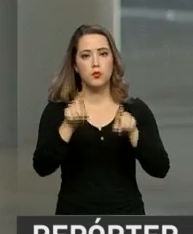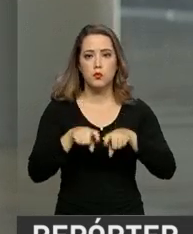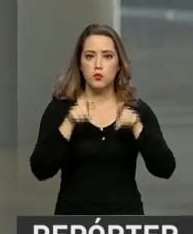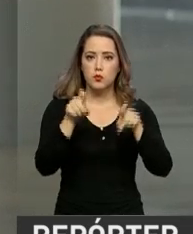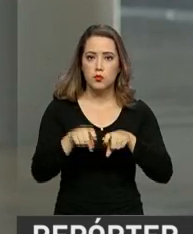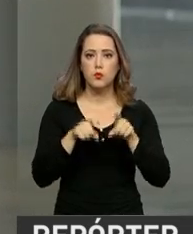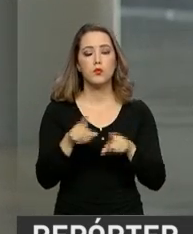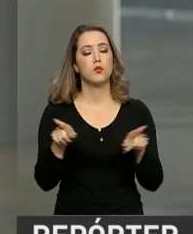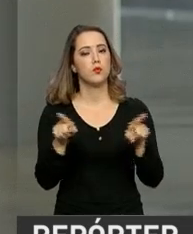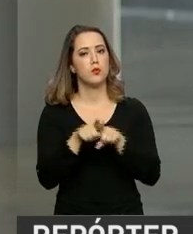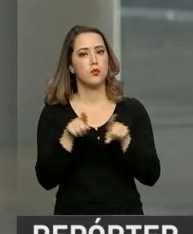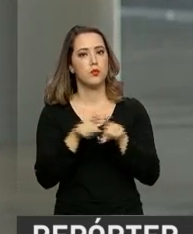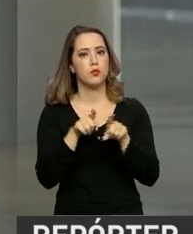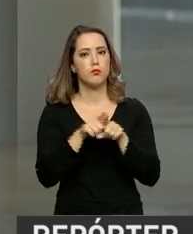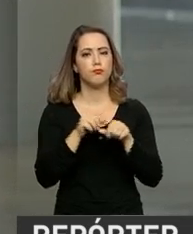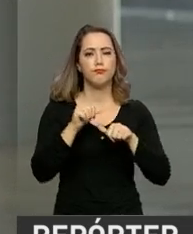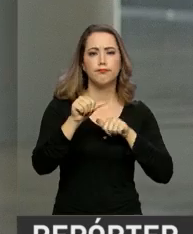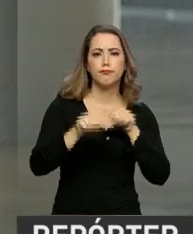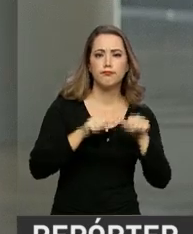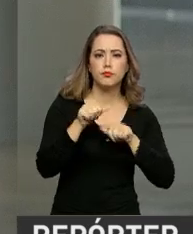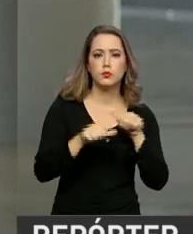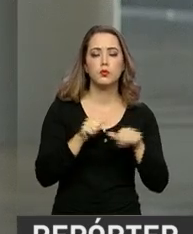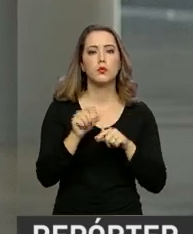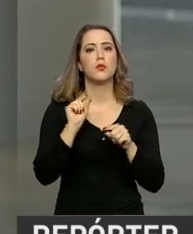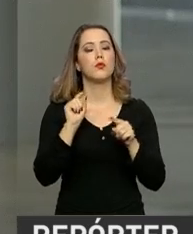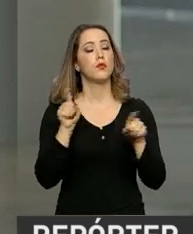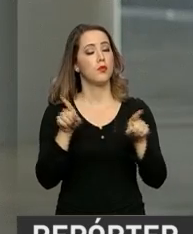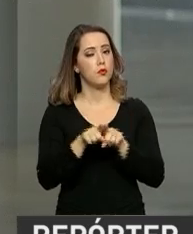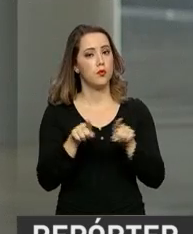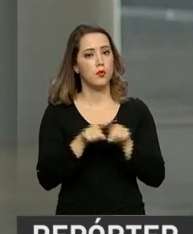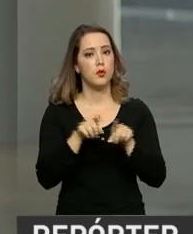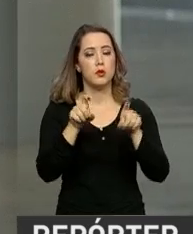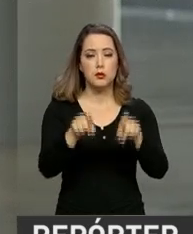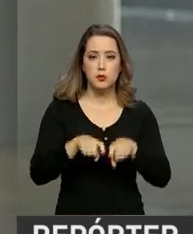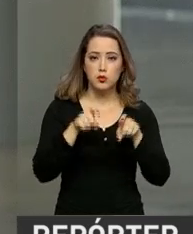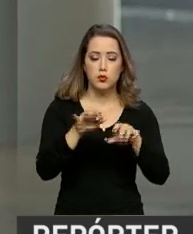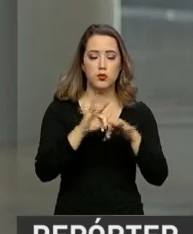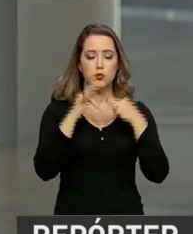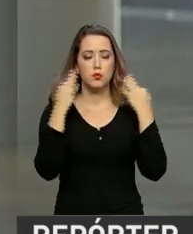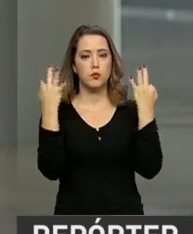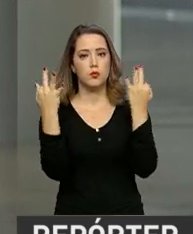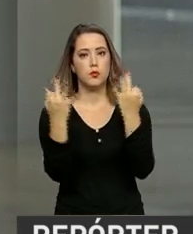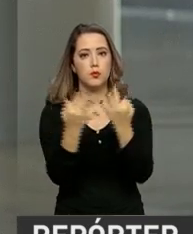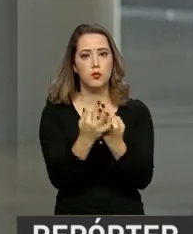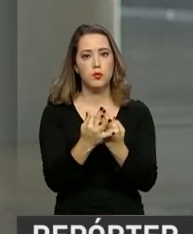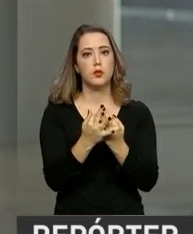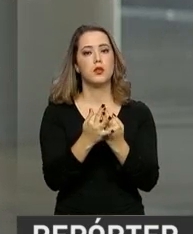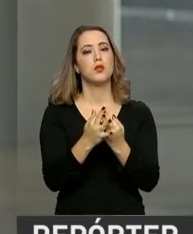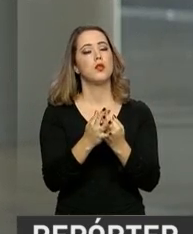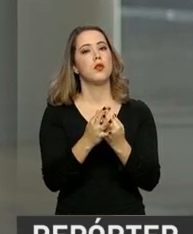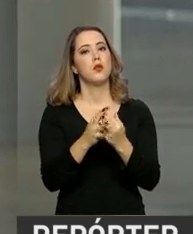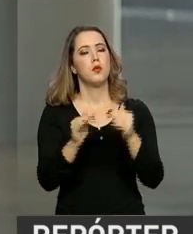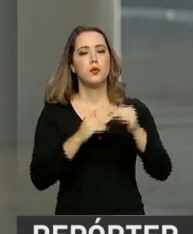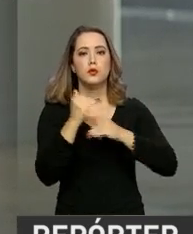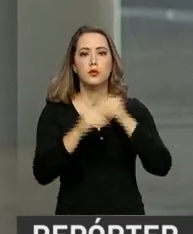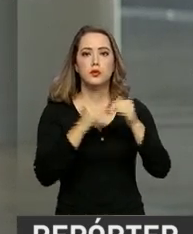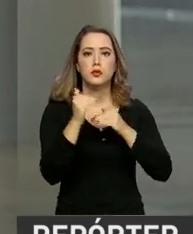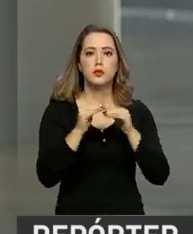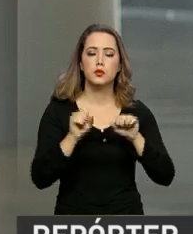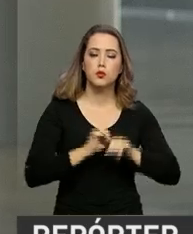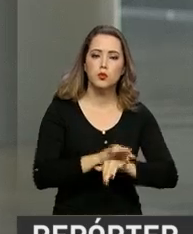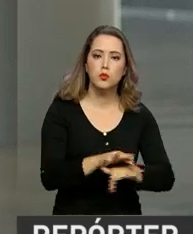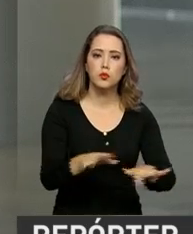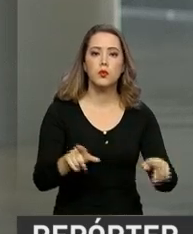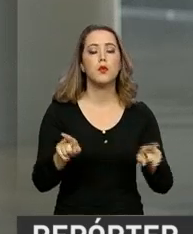secretarias de reordenamento Agrário a secretaria da Agricultura Familiar a secretaria de desenvolvimento territorial e ainda a